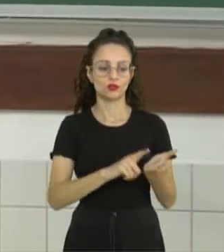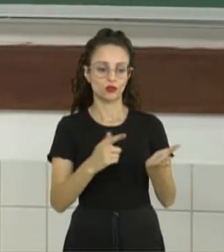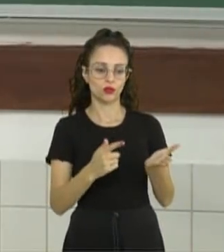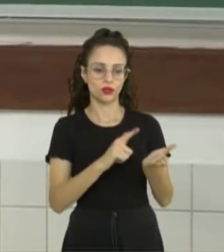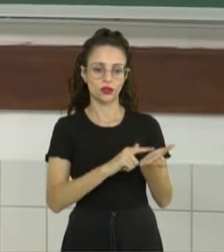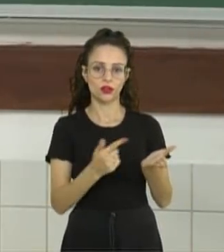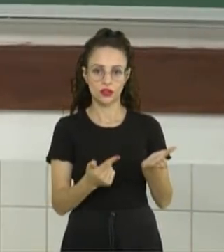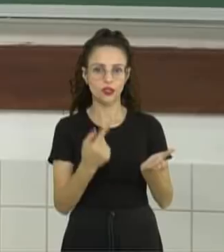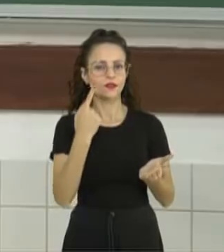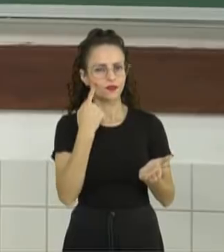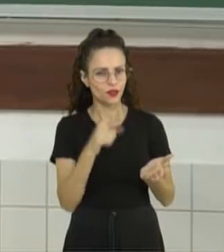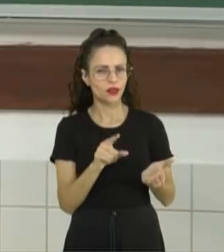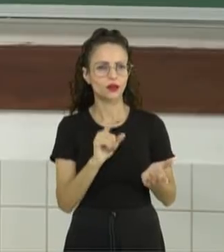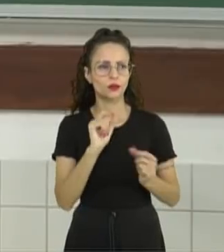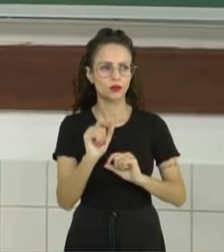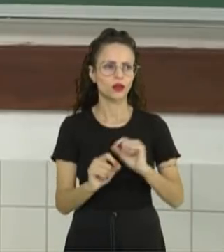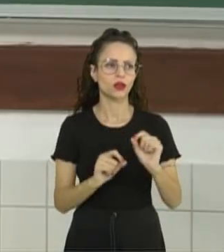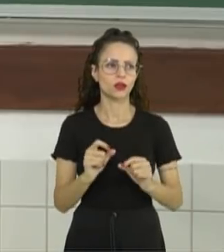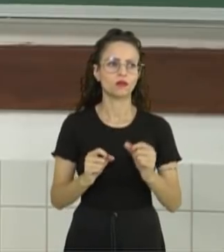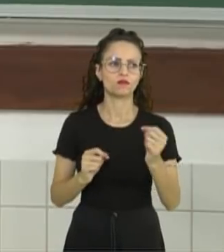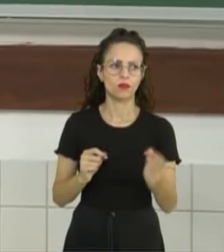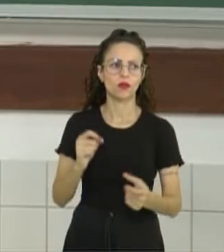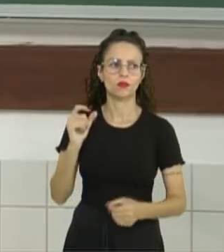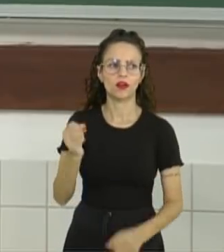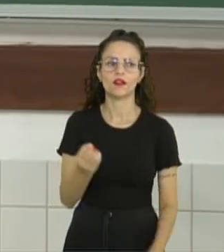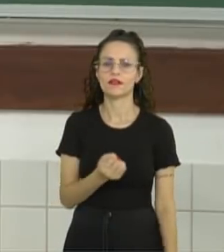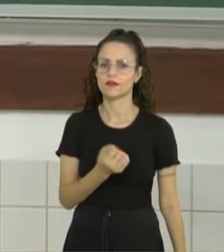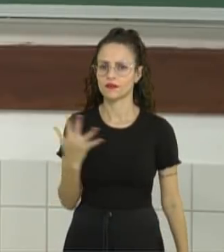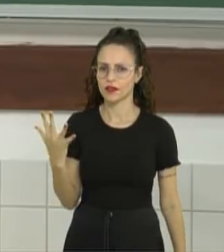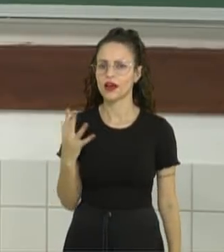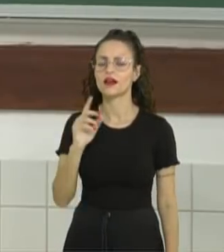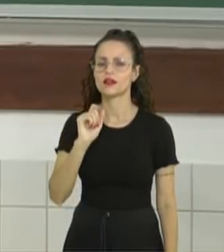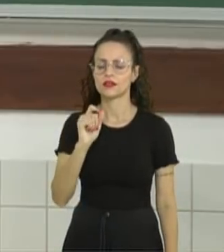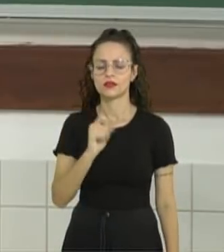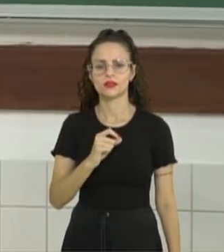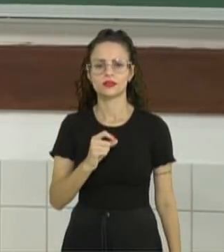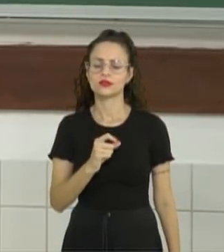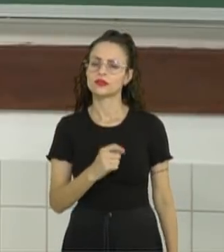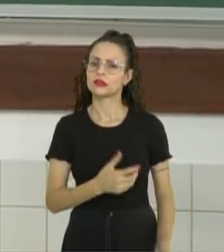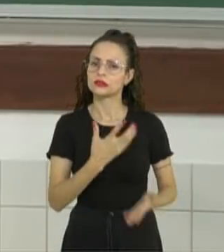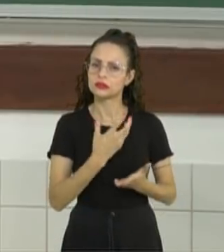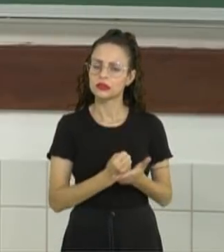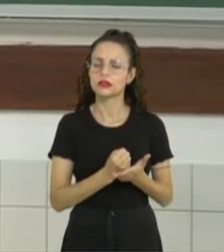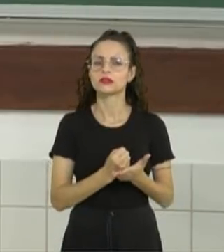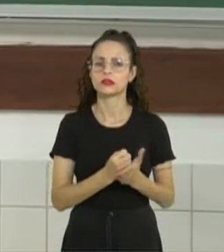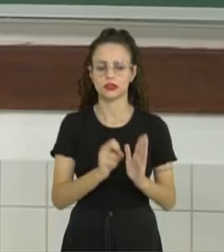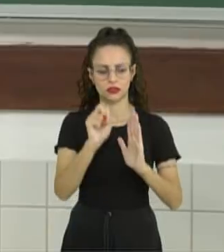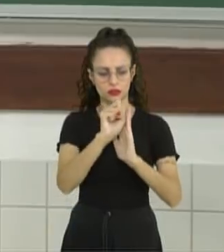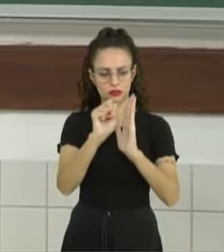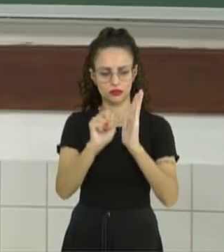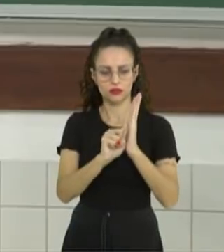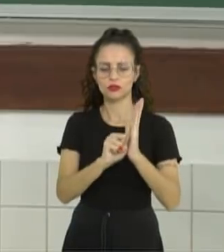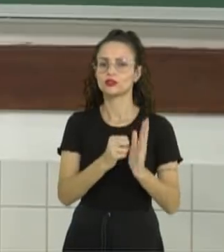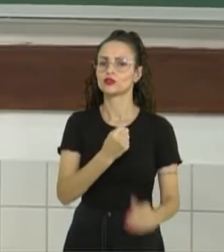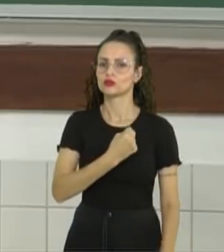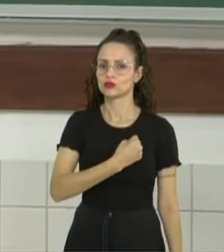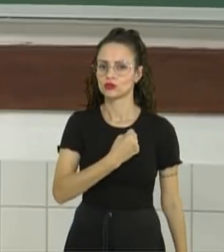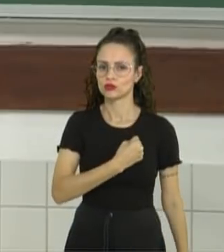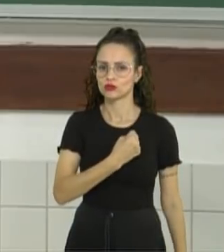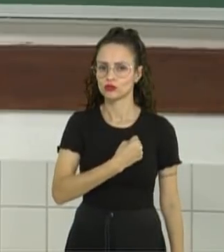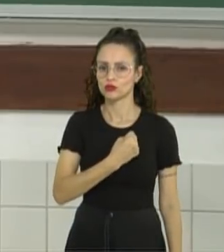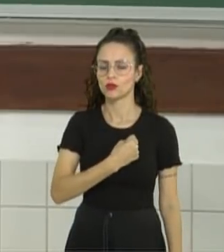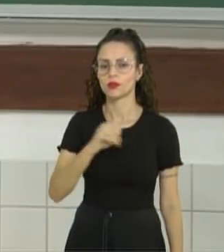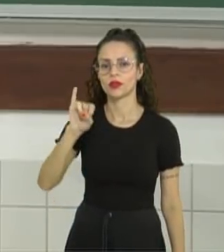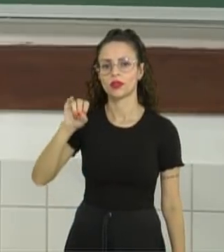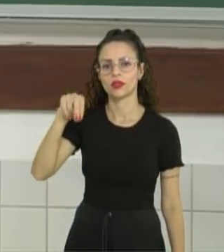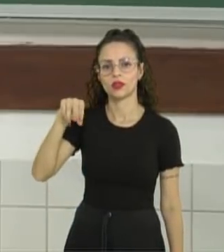estou deparando ultimamente com várias datas de séculos com números chamados indo-arábicos,